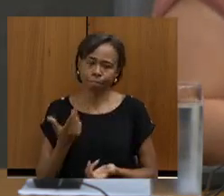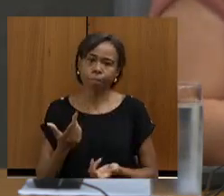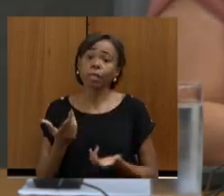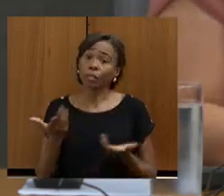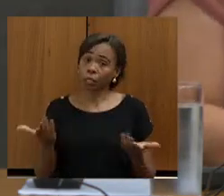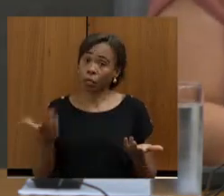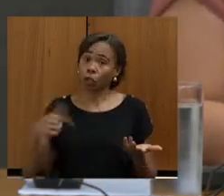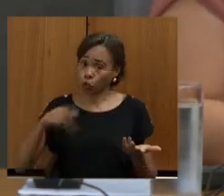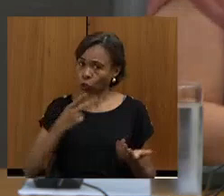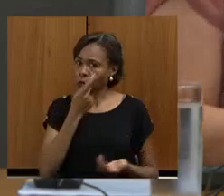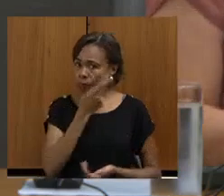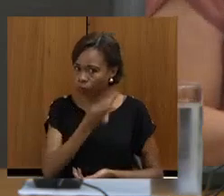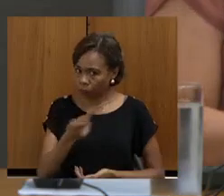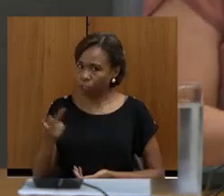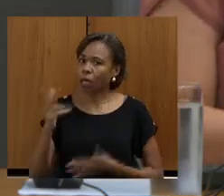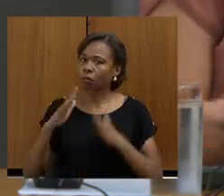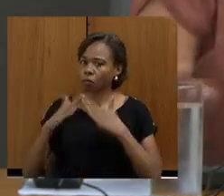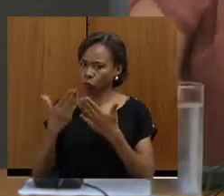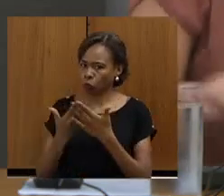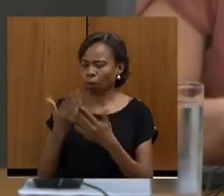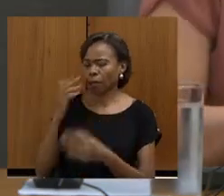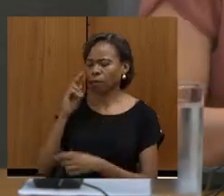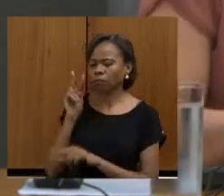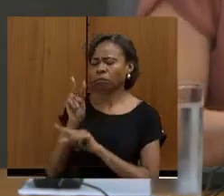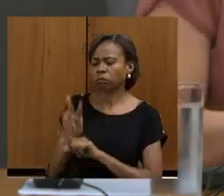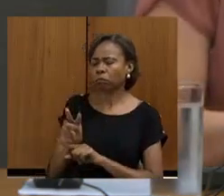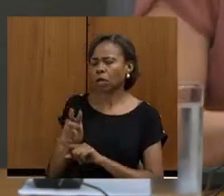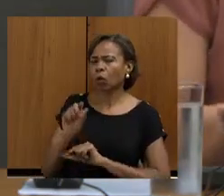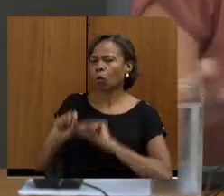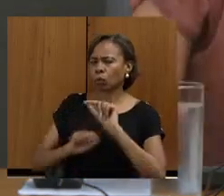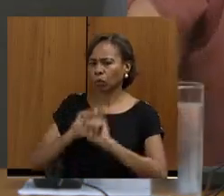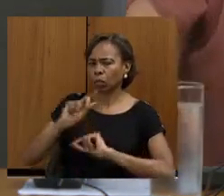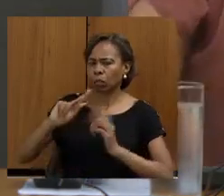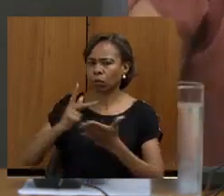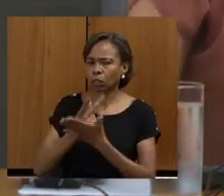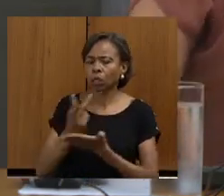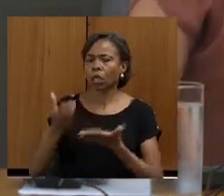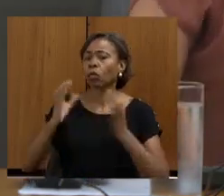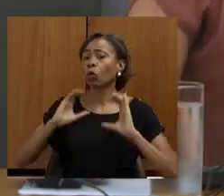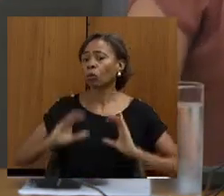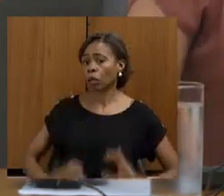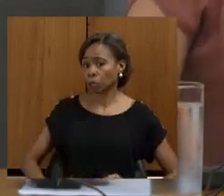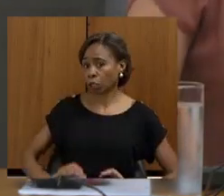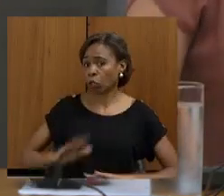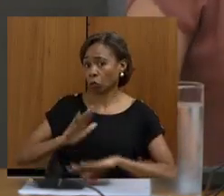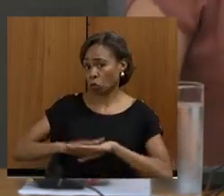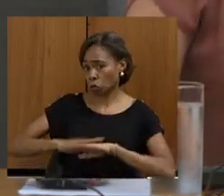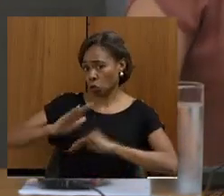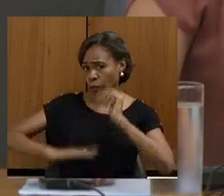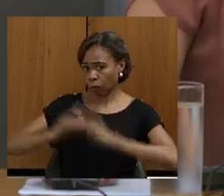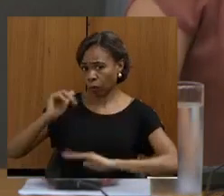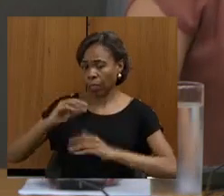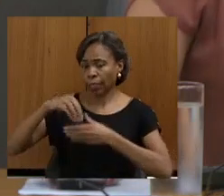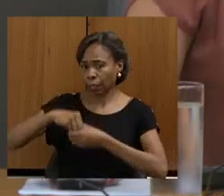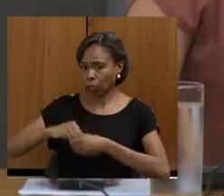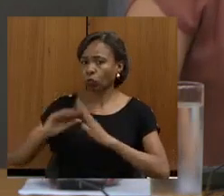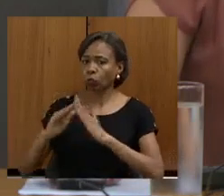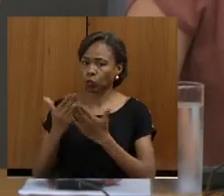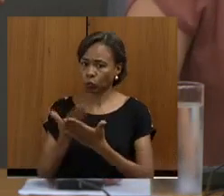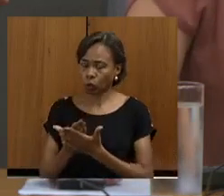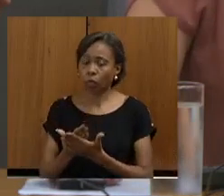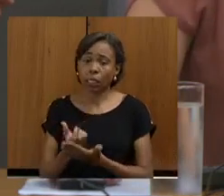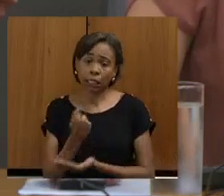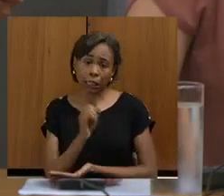vamos fazer essa visita técnica para apurar de perto como está sendo o comportamento dos profissionais dessa escola e